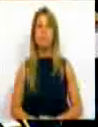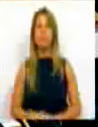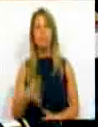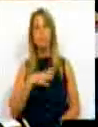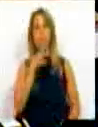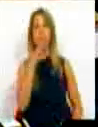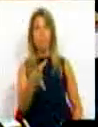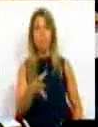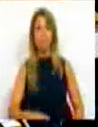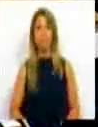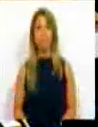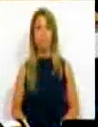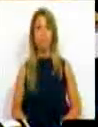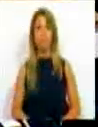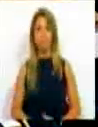Ou seja,